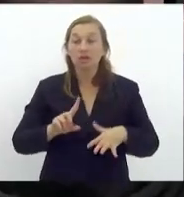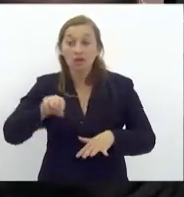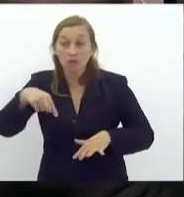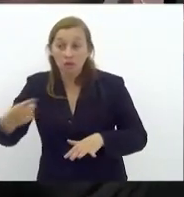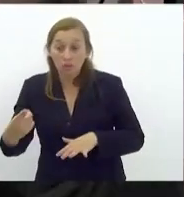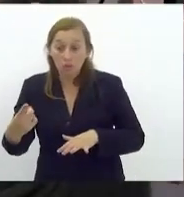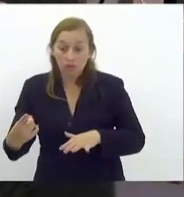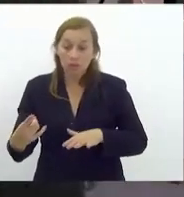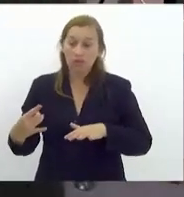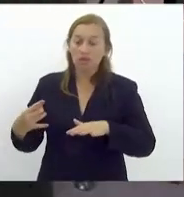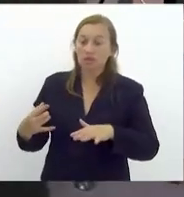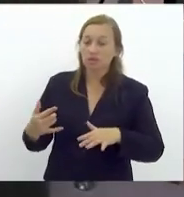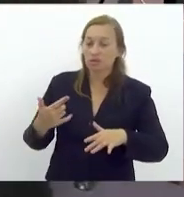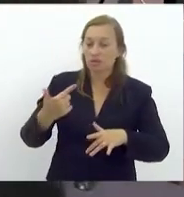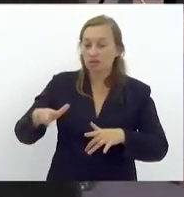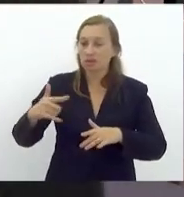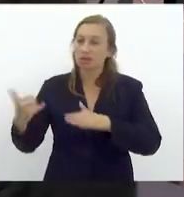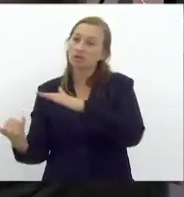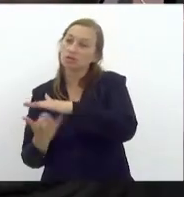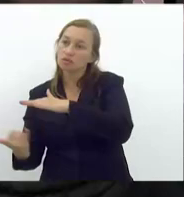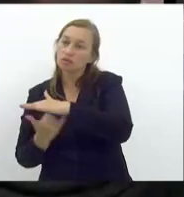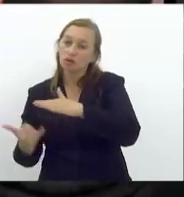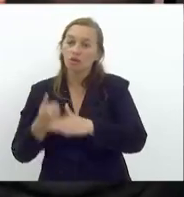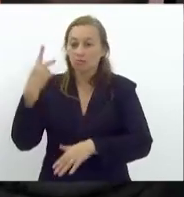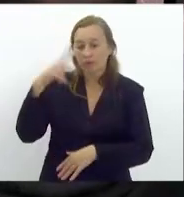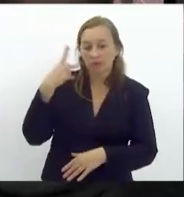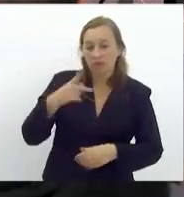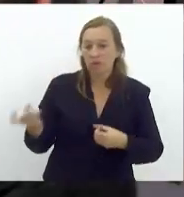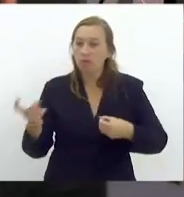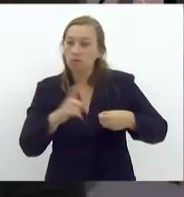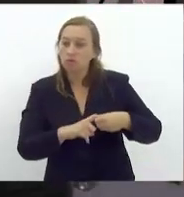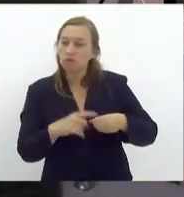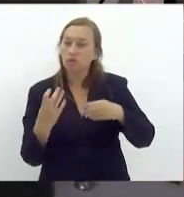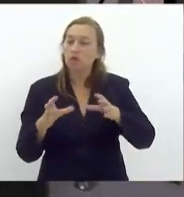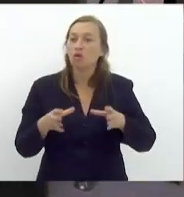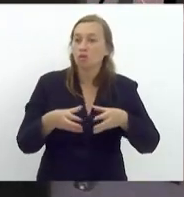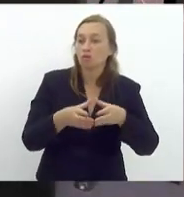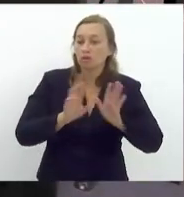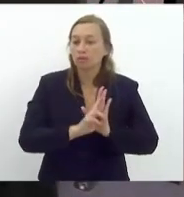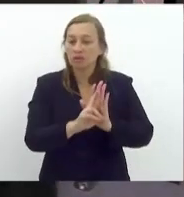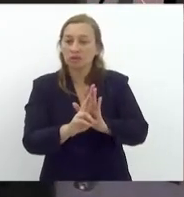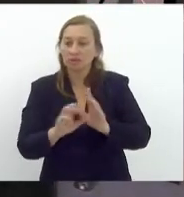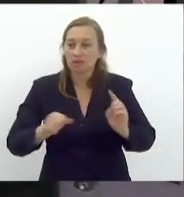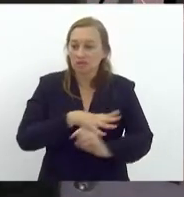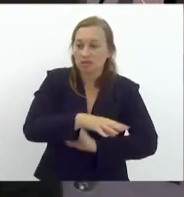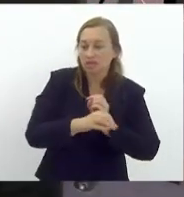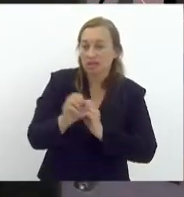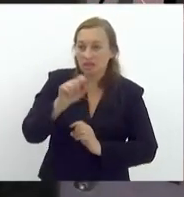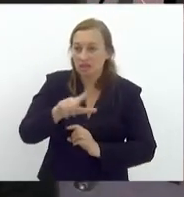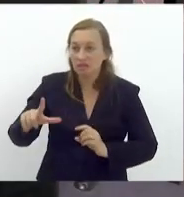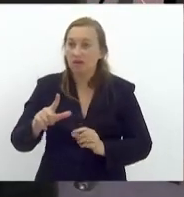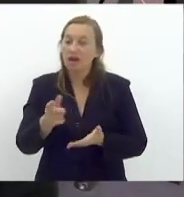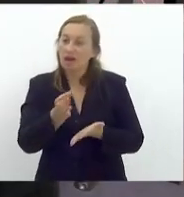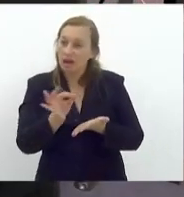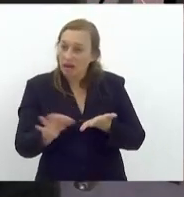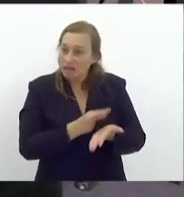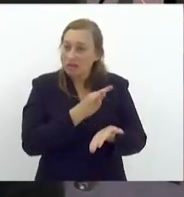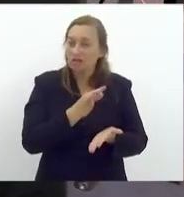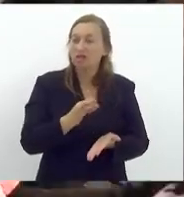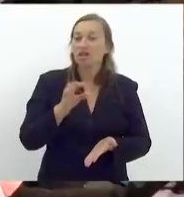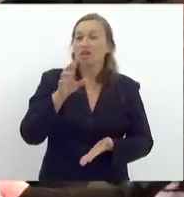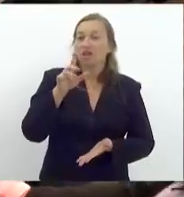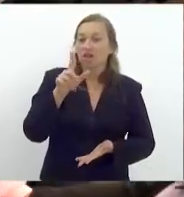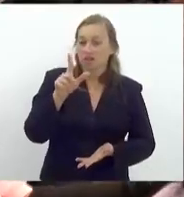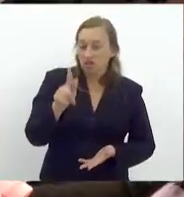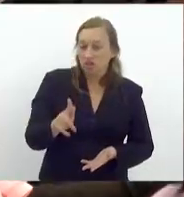vinculadas à frente parlamentar sejam parlamentares ou grupos representantes da sociedade civil assinado GT hip